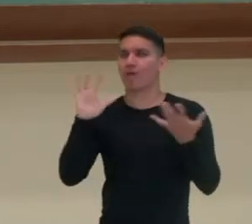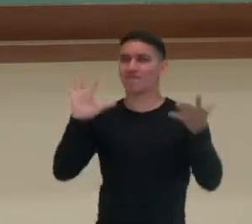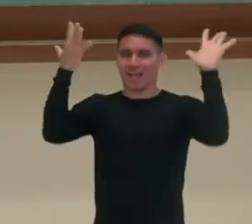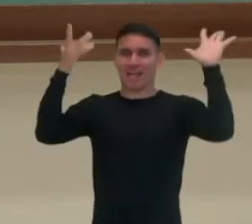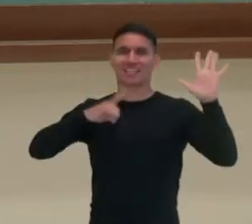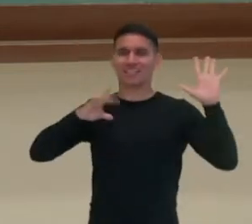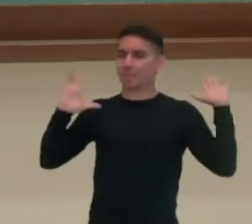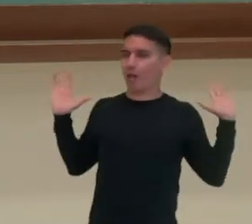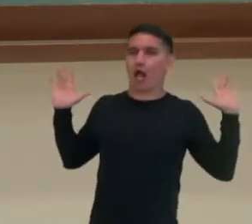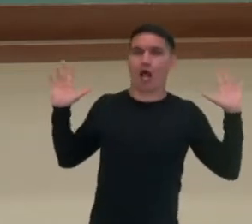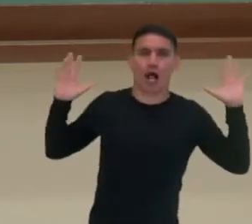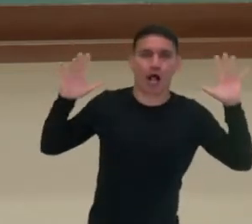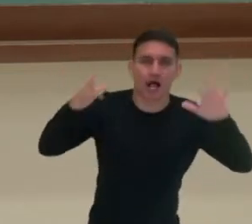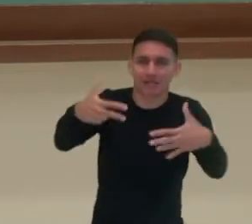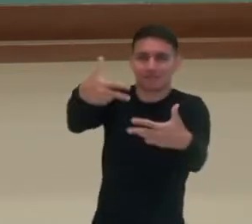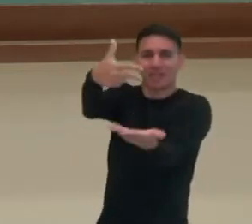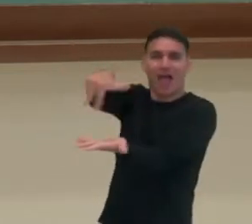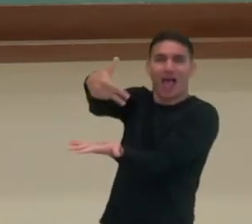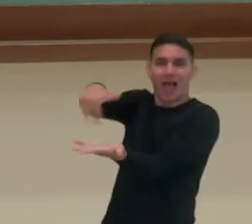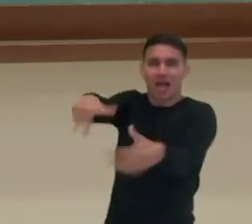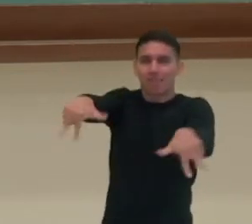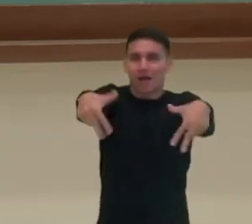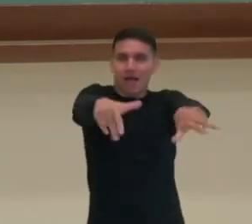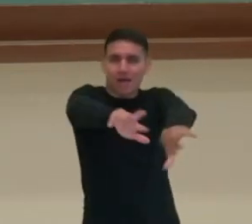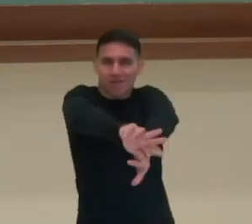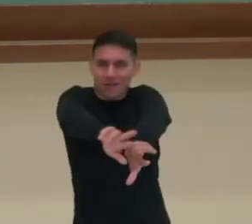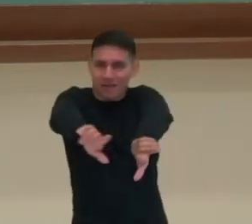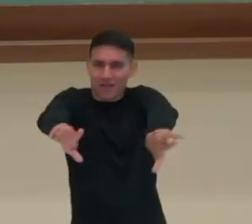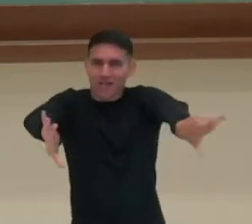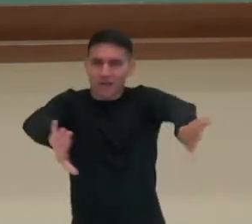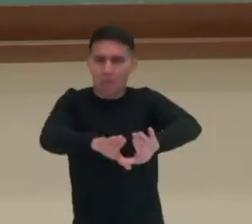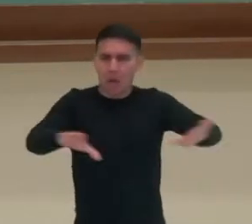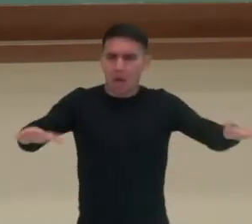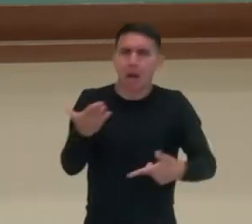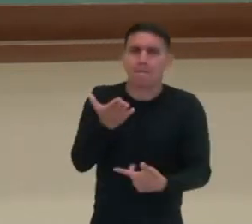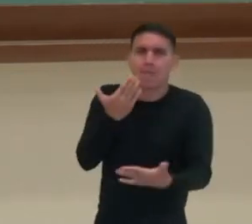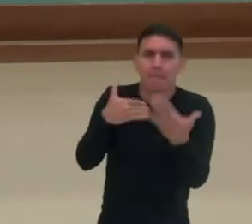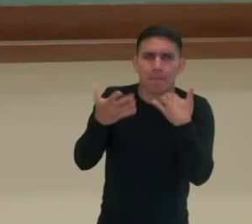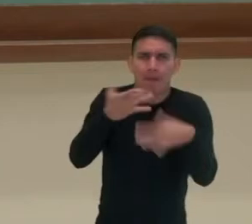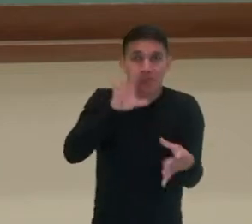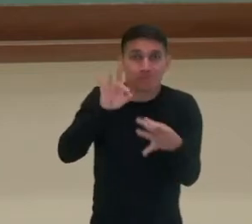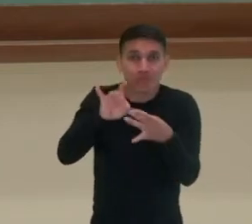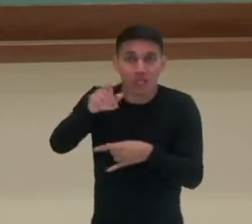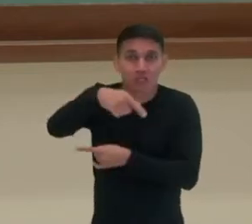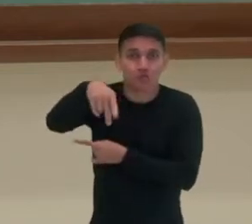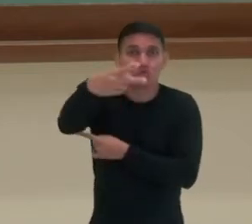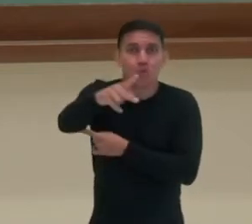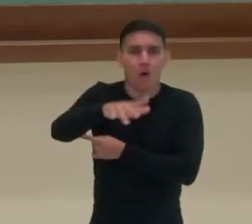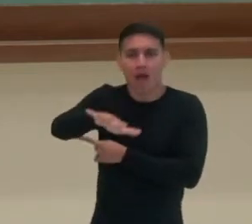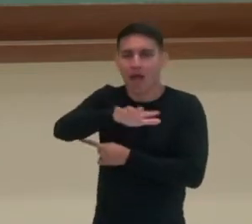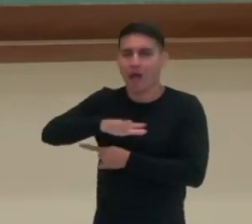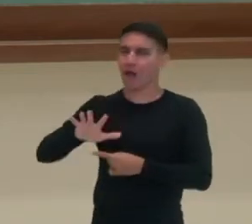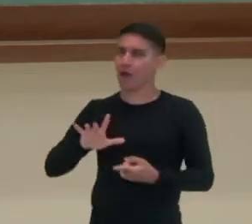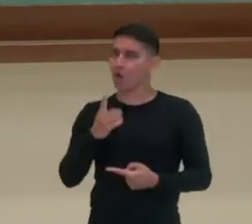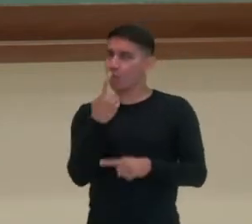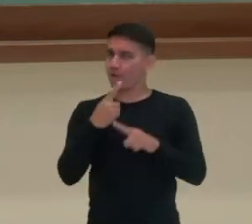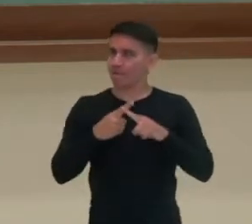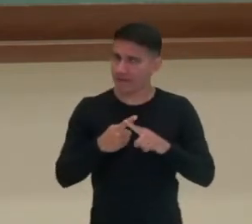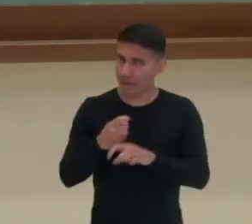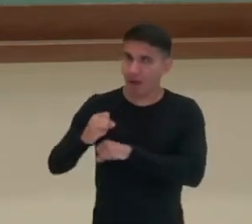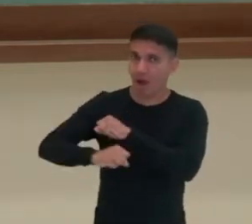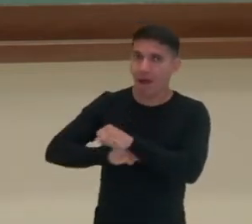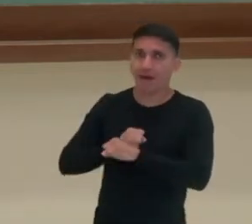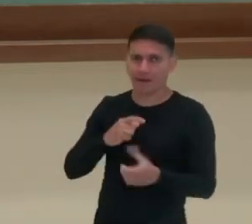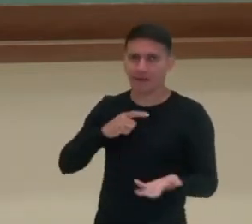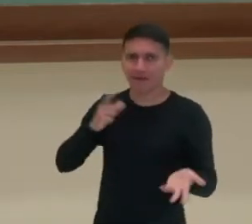galera com danças, comidas, pratos típicos da sua região, pelo menos uma vez por ano? Será